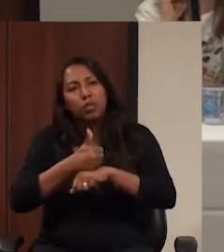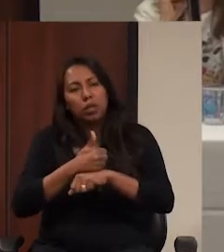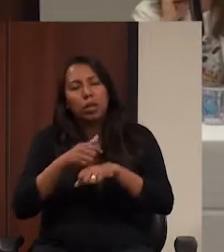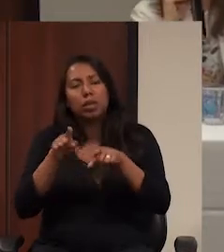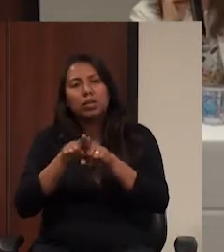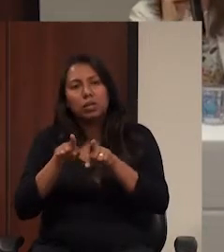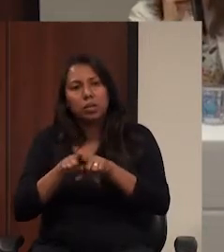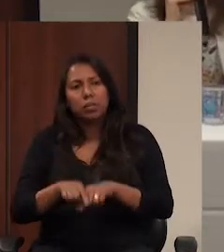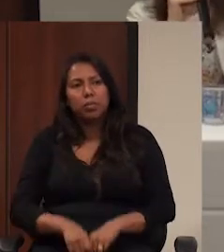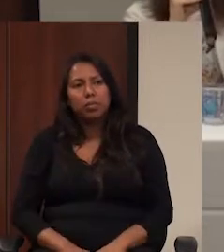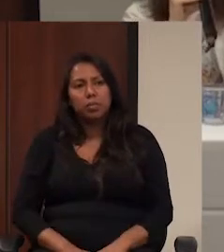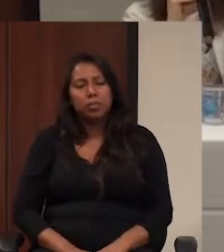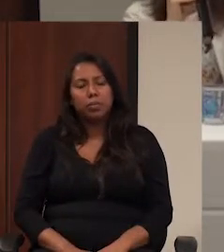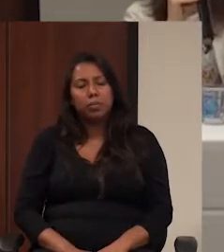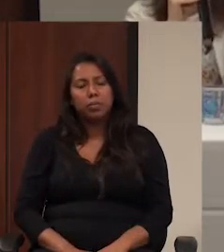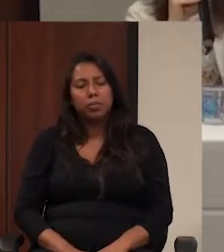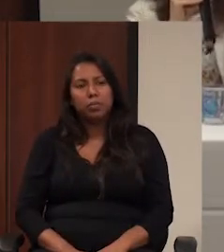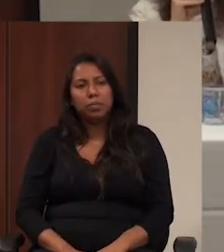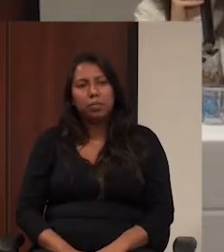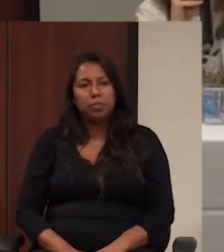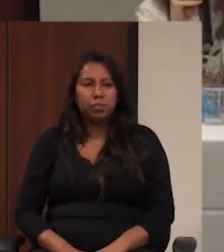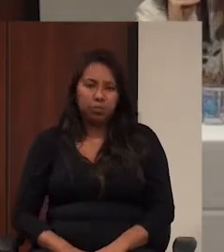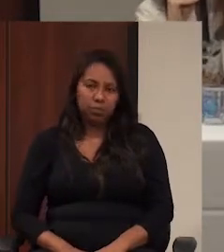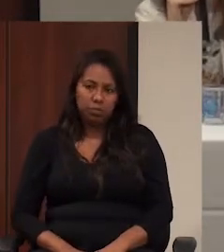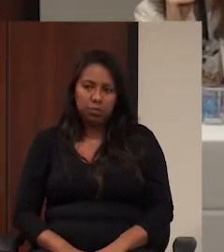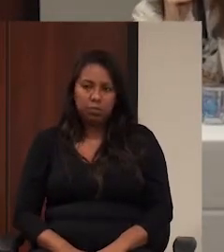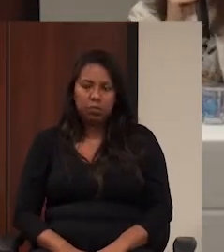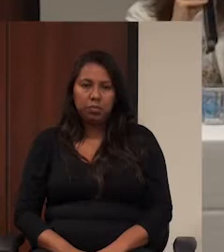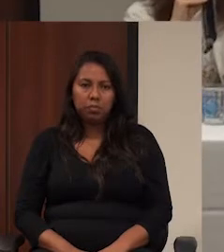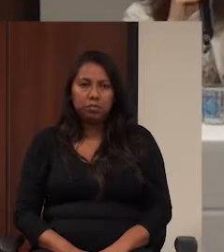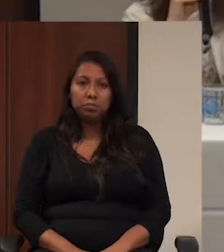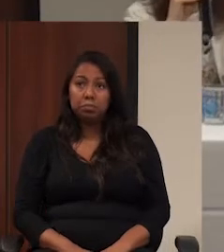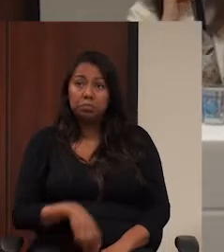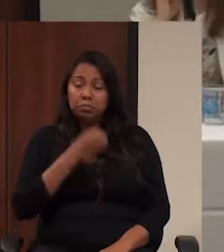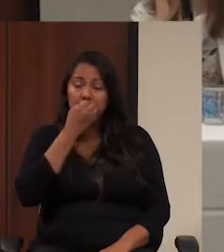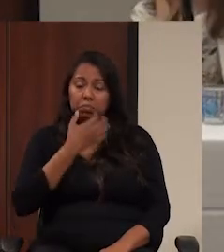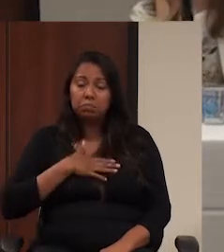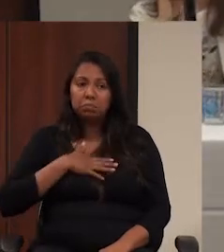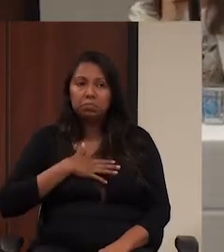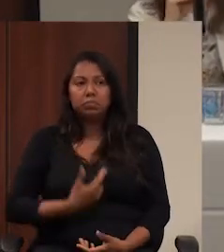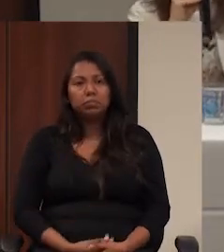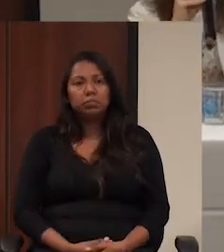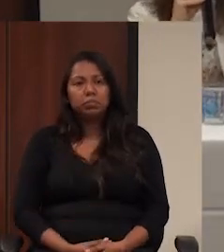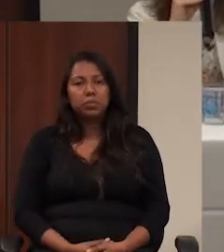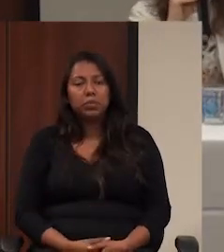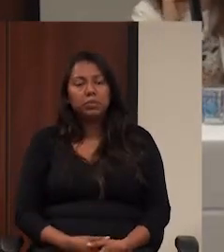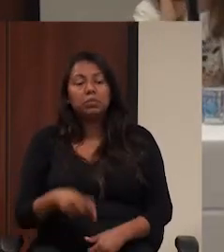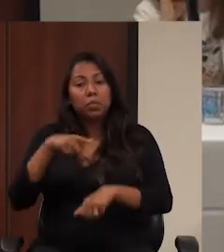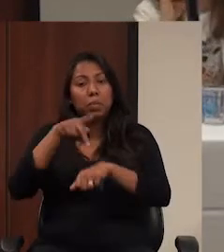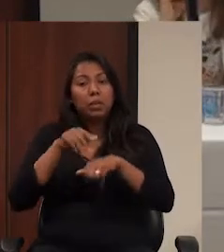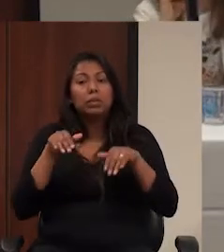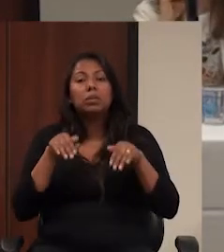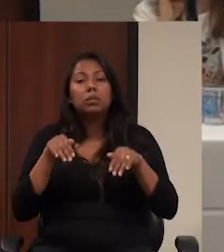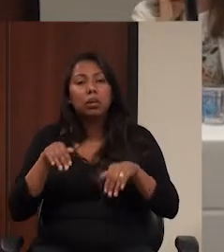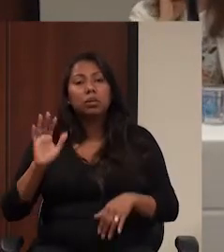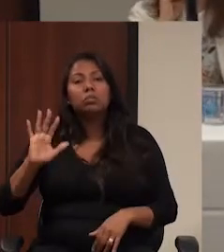deficiência reconhecida a sua plena capacidade jurídica. Então, acho que tem um ganho interessante aí. A Austrália, o que acontece